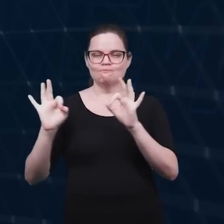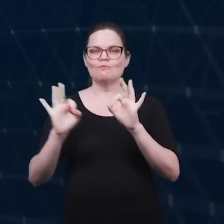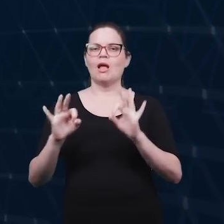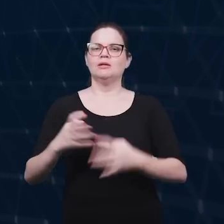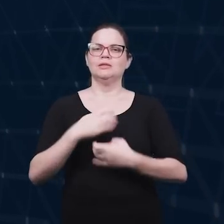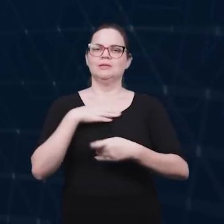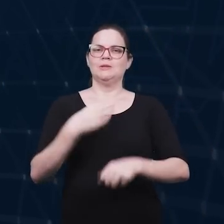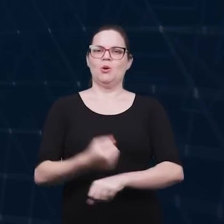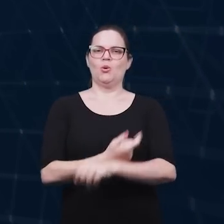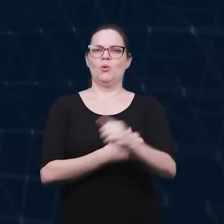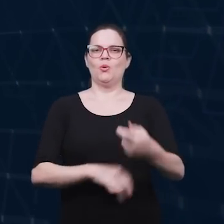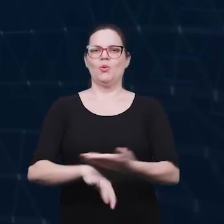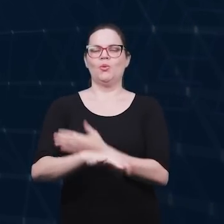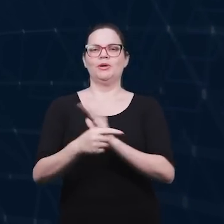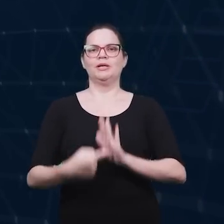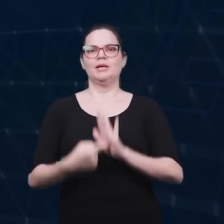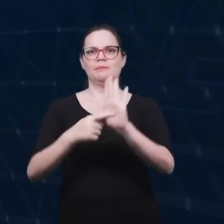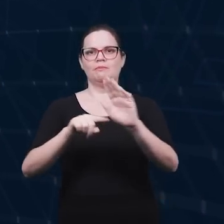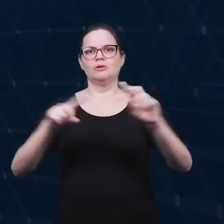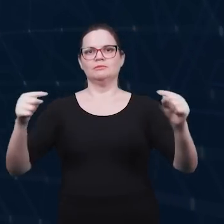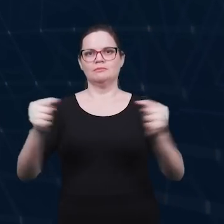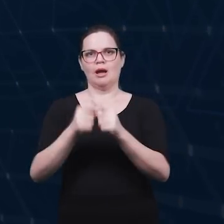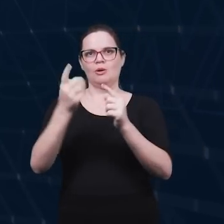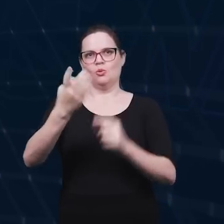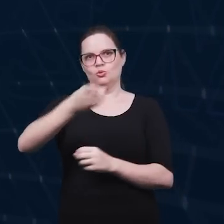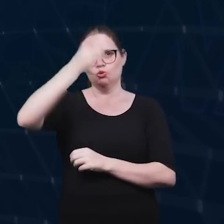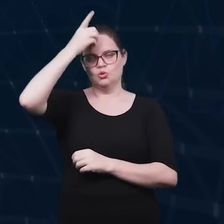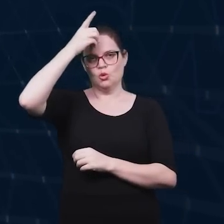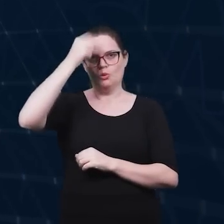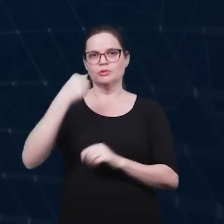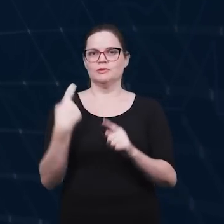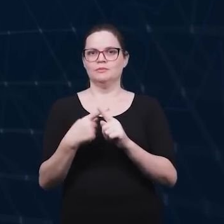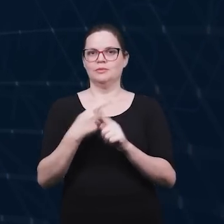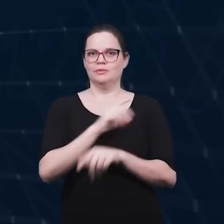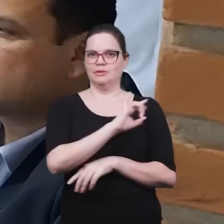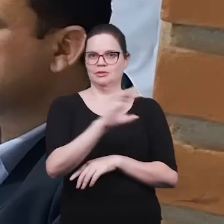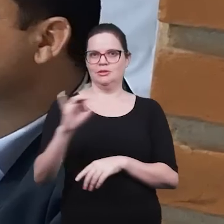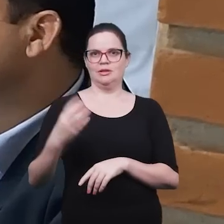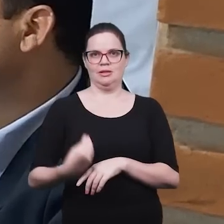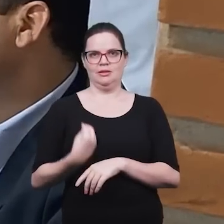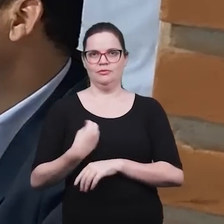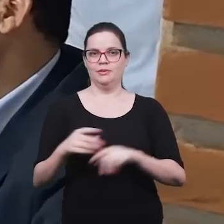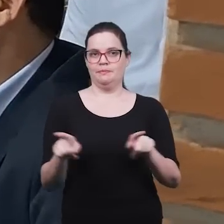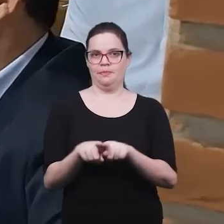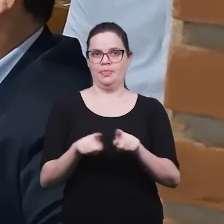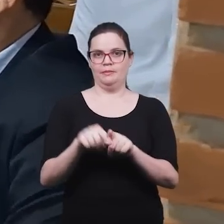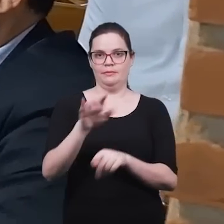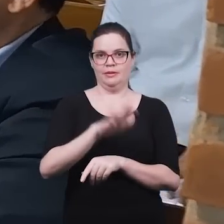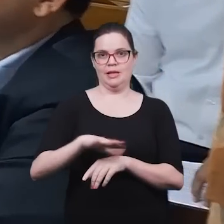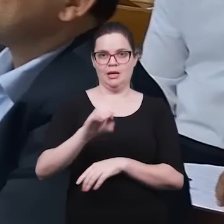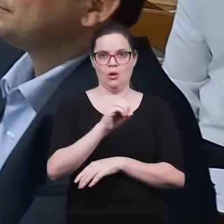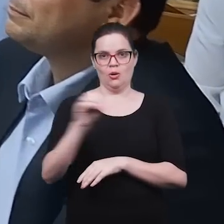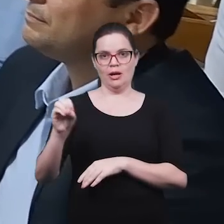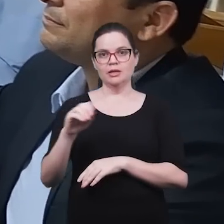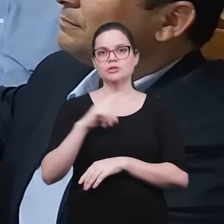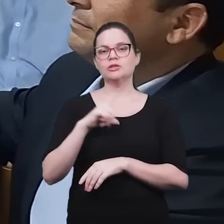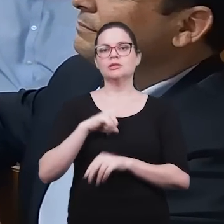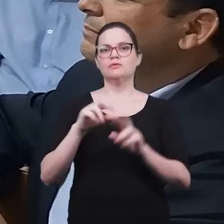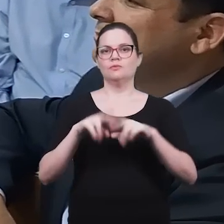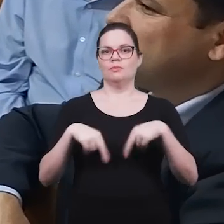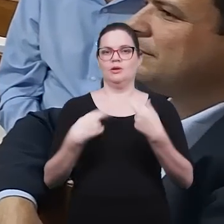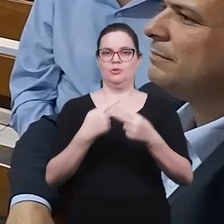testemunharam sobre a identificação com os dons do Espírito Santo sobre suas vidas. Também, na área oeste, tivemos uma reunião